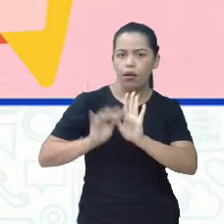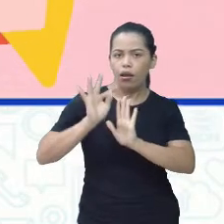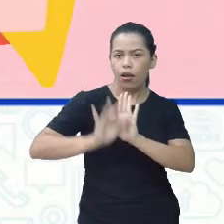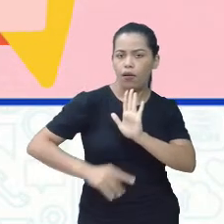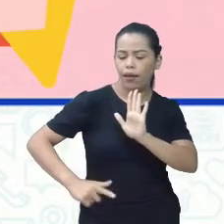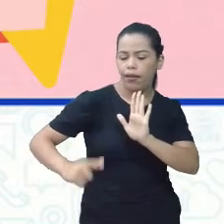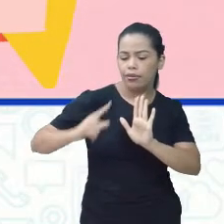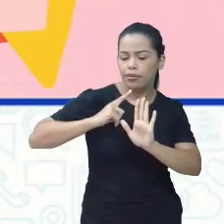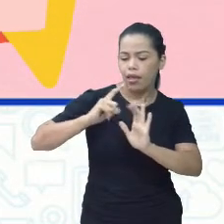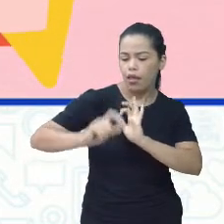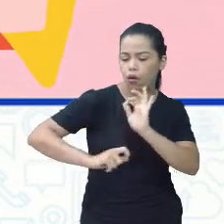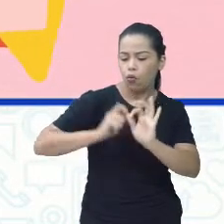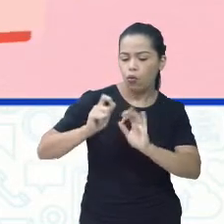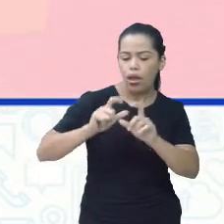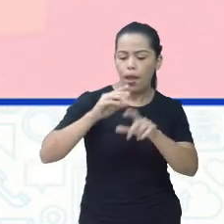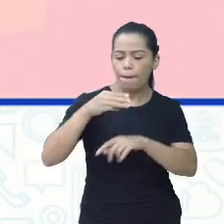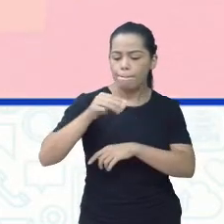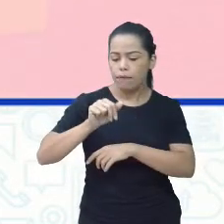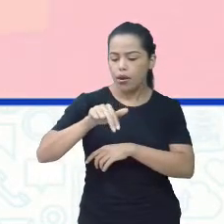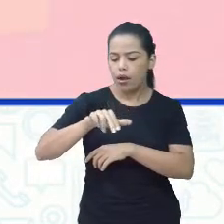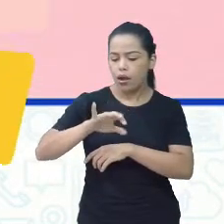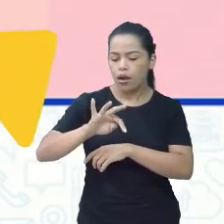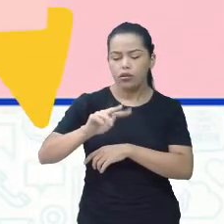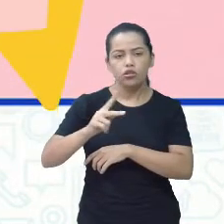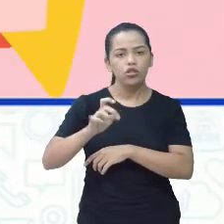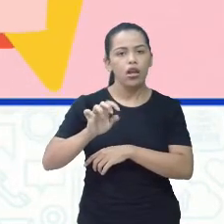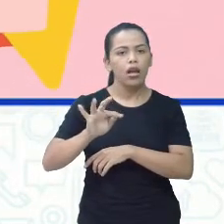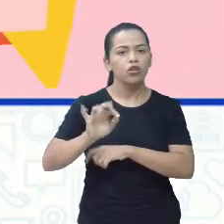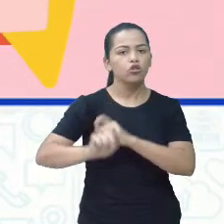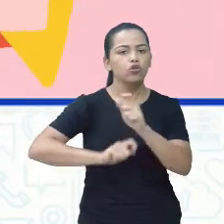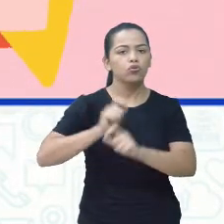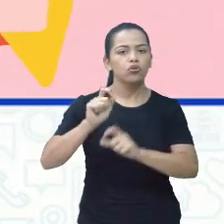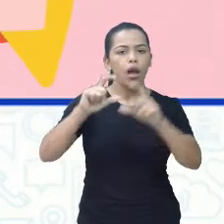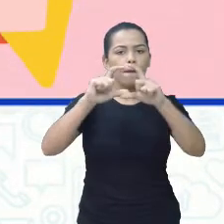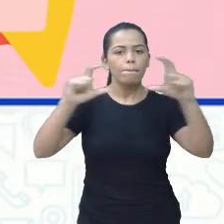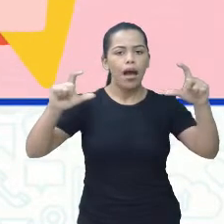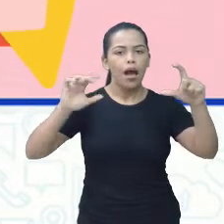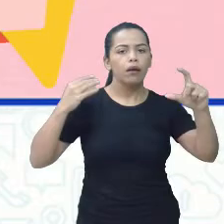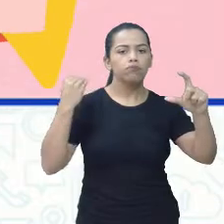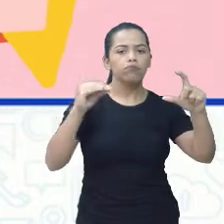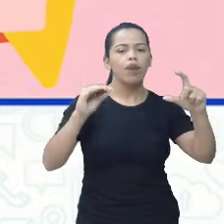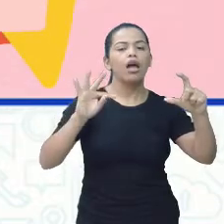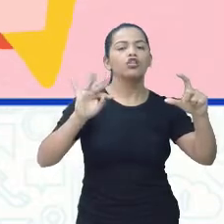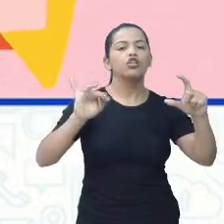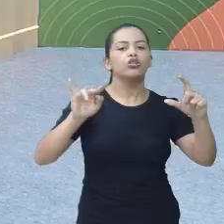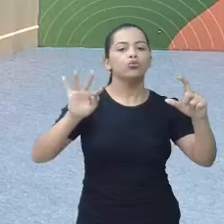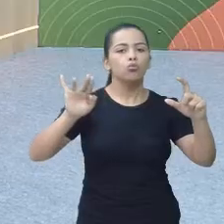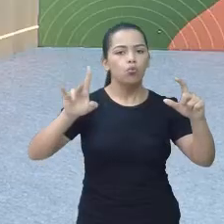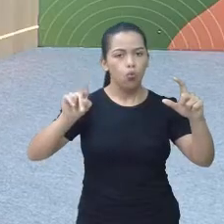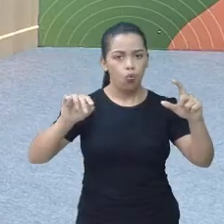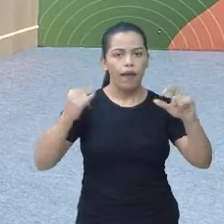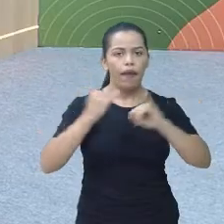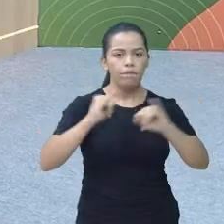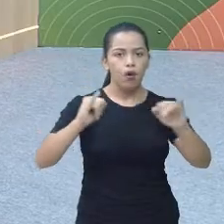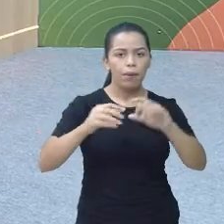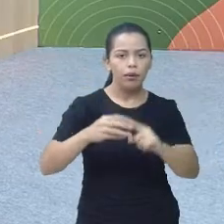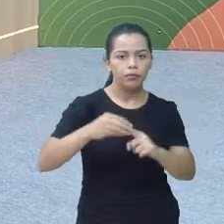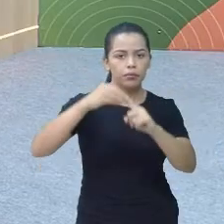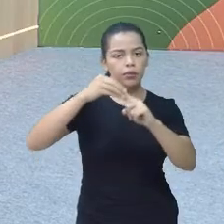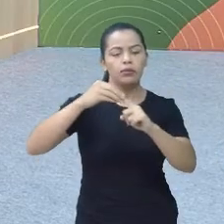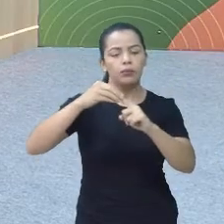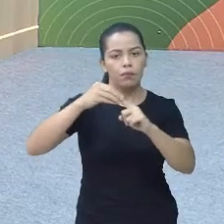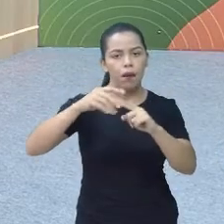A notícia ela possui uma manchete, que é o título, tá certo? É a informação principal, que tem a função aí de chamar, de